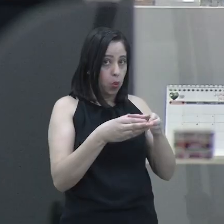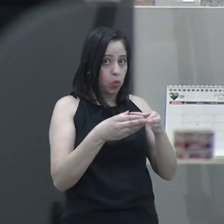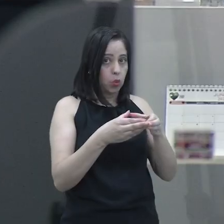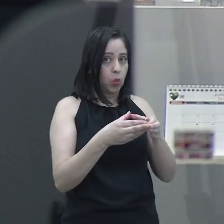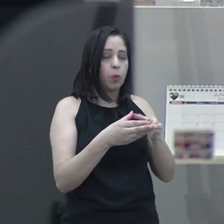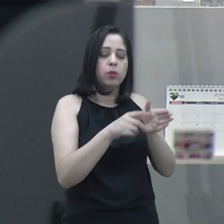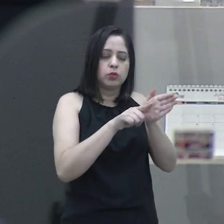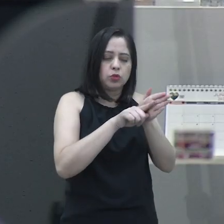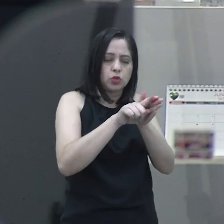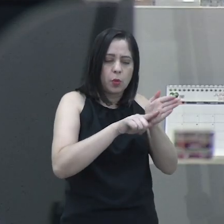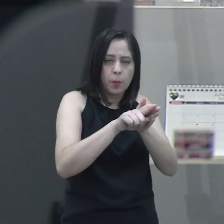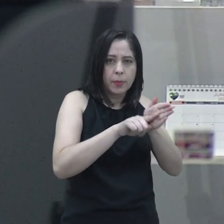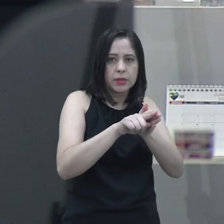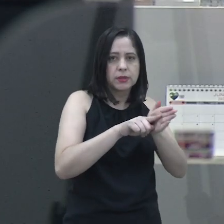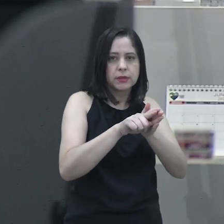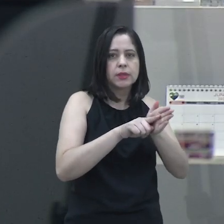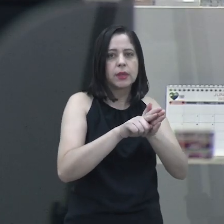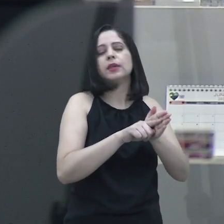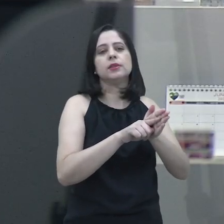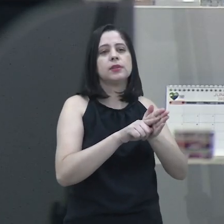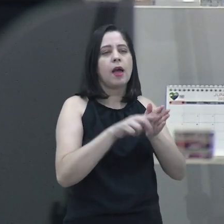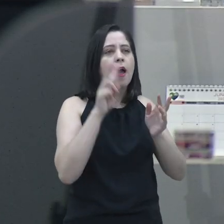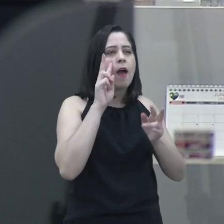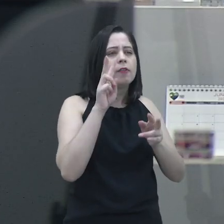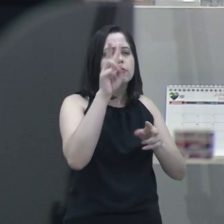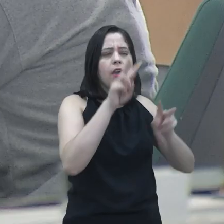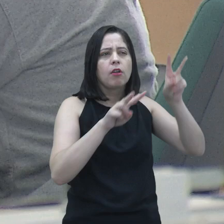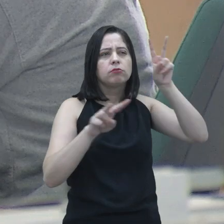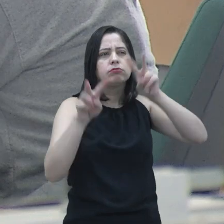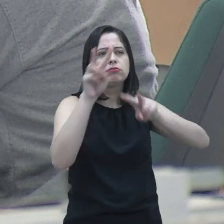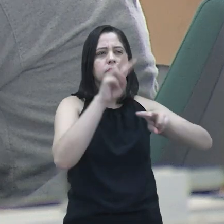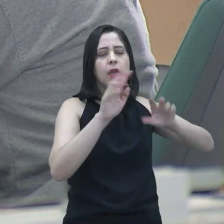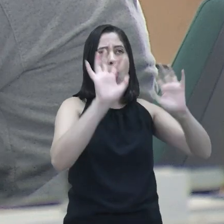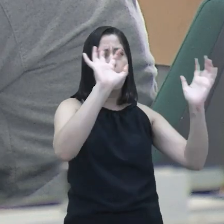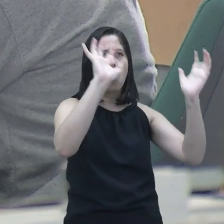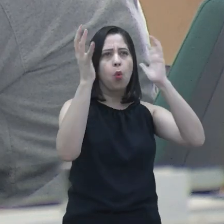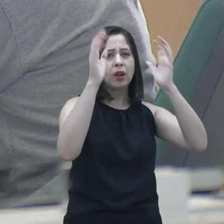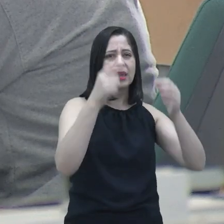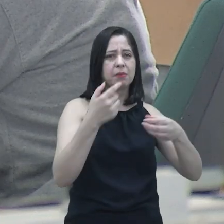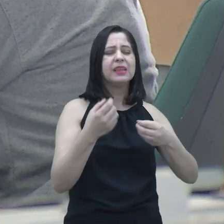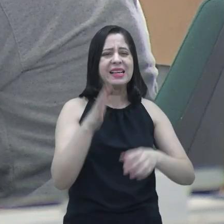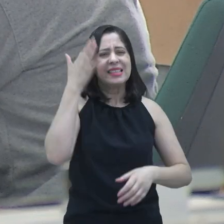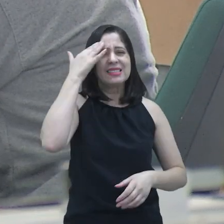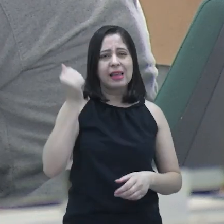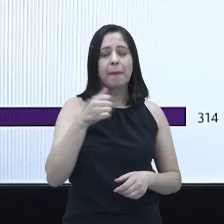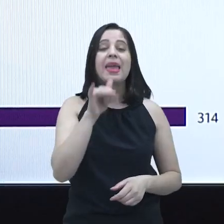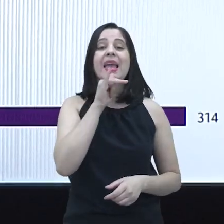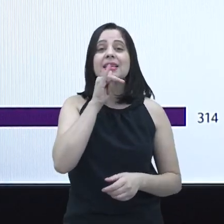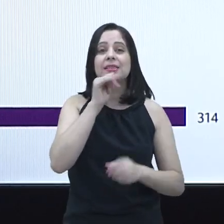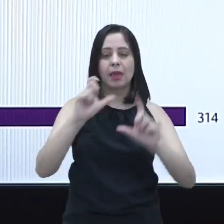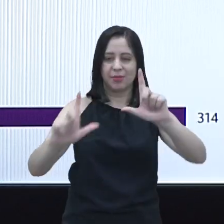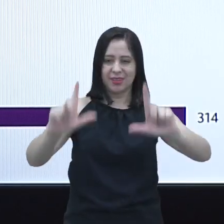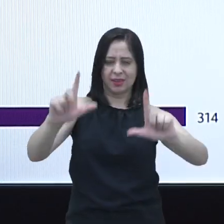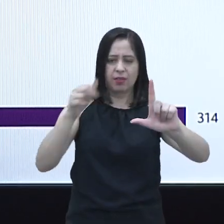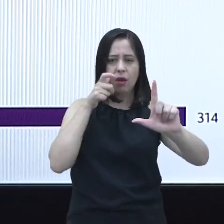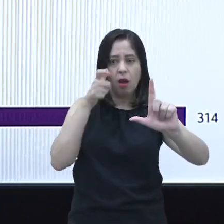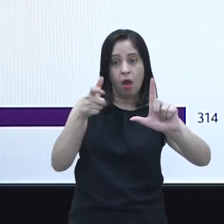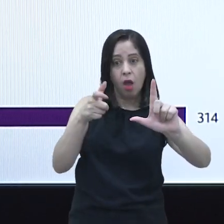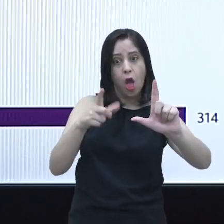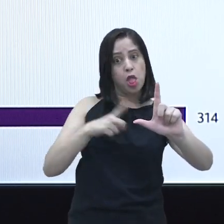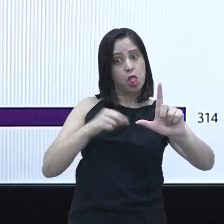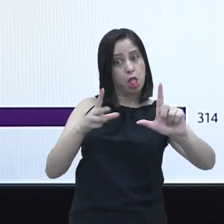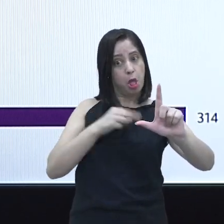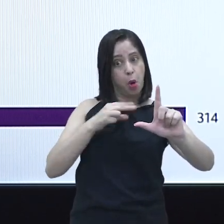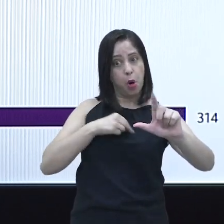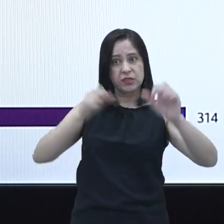monitoramento, trabalha a equipe de pesquisa, que estuda o histórico das condições climáticas de cada local. Sabe quando a gente ouve no